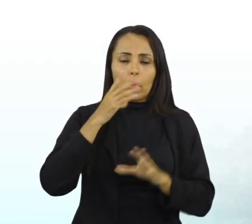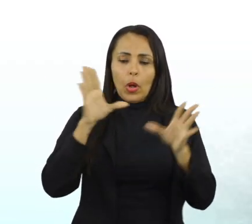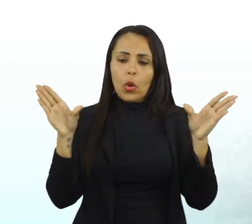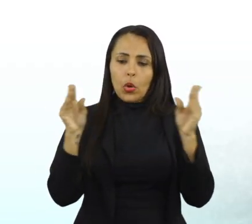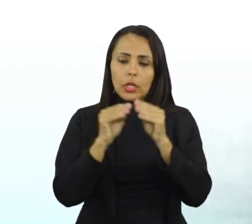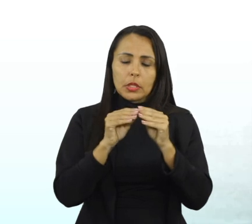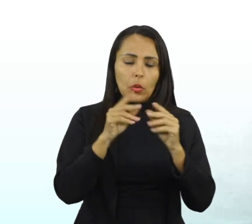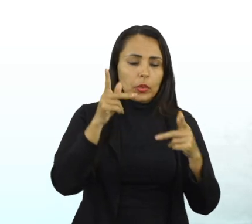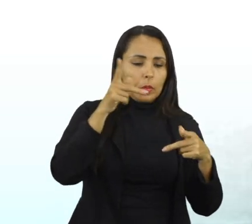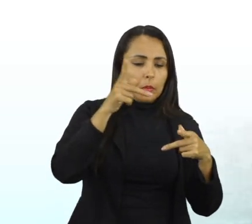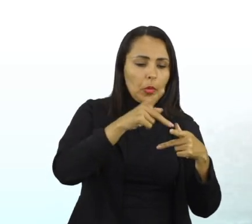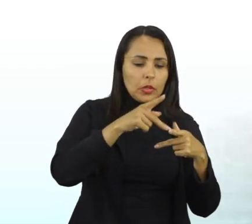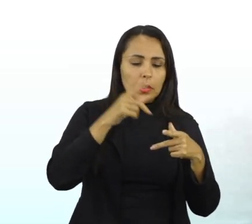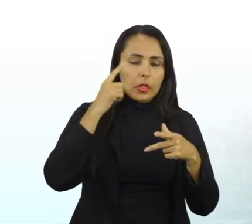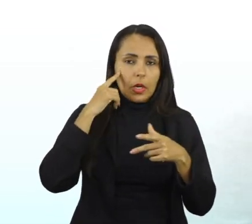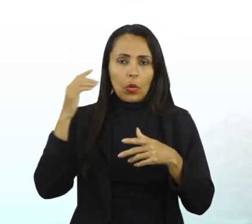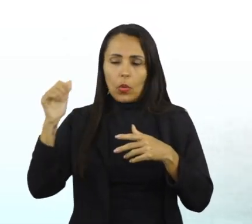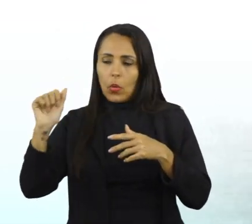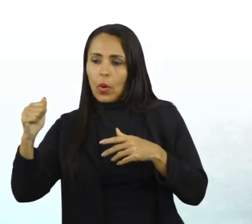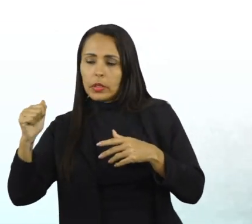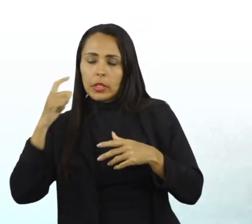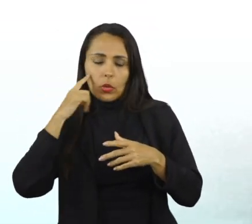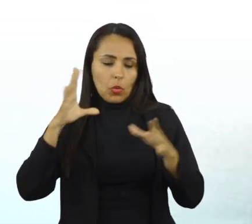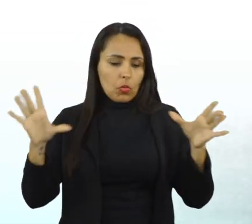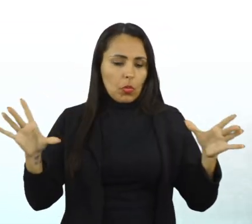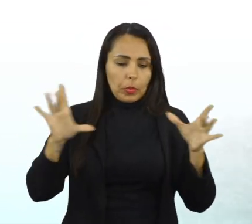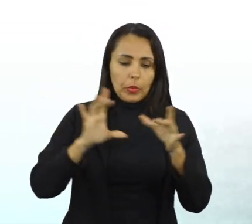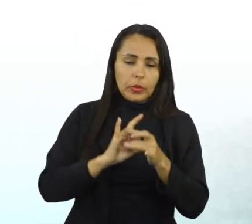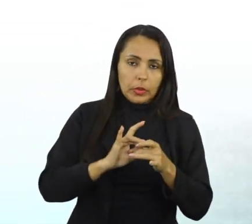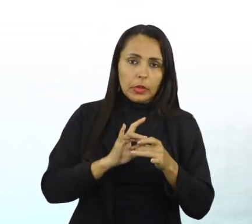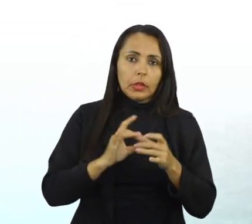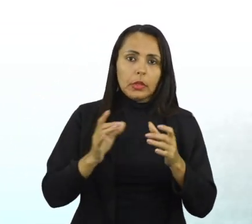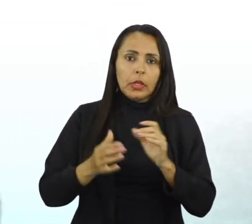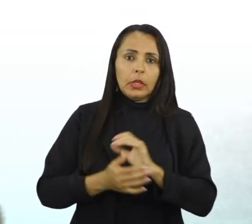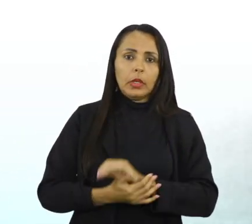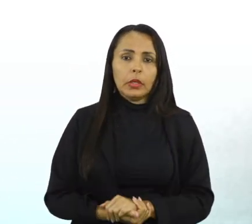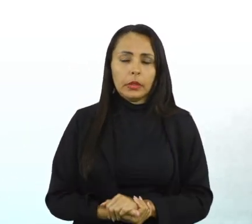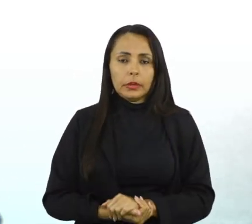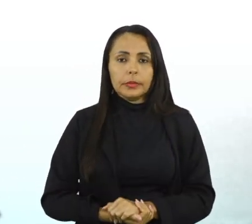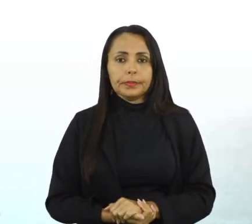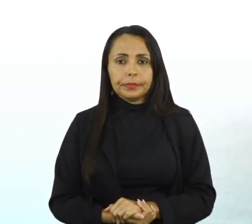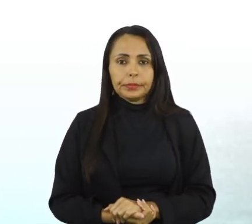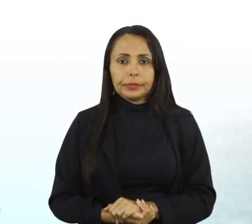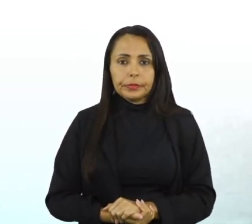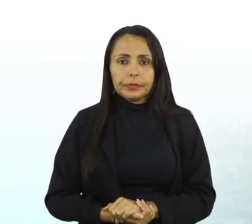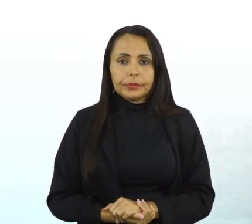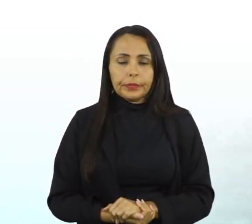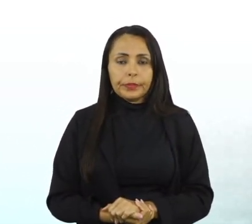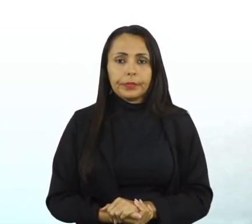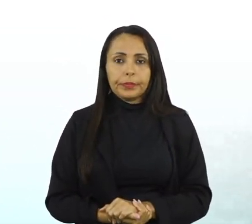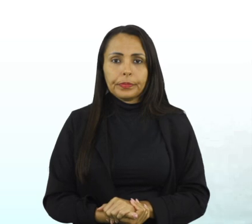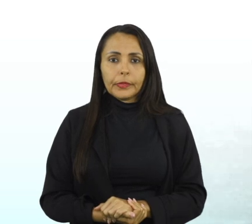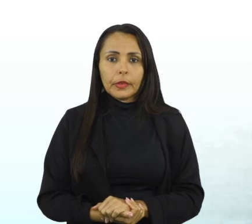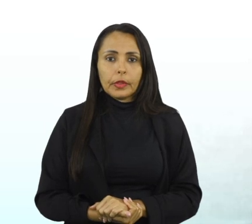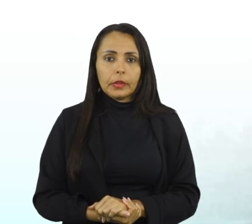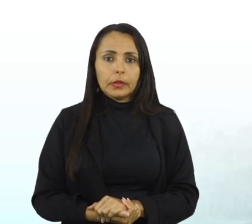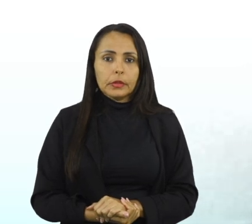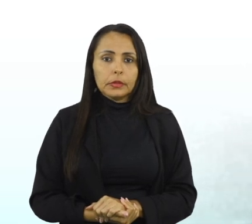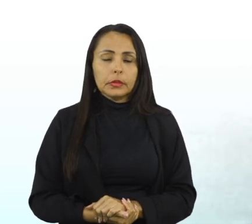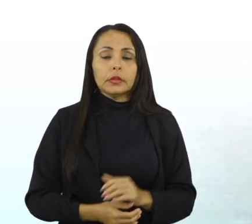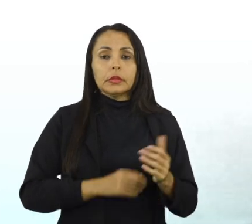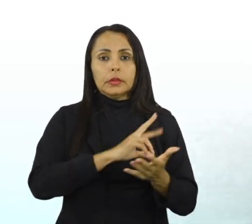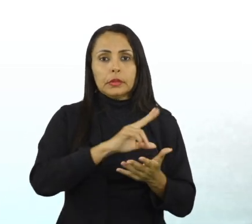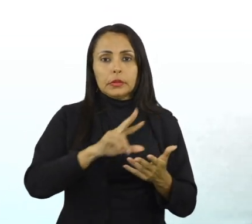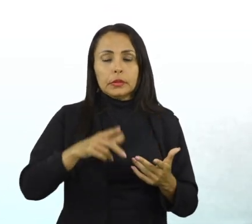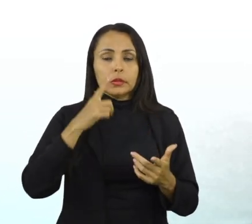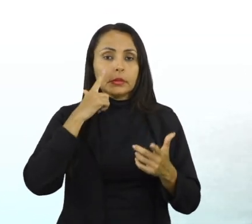a contração da preposição com o artigo, que na norma padrão seria para os bailes.